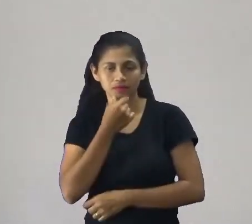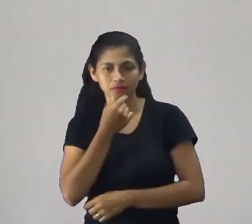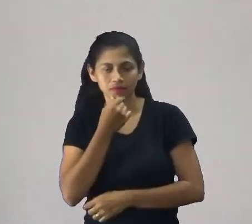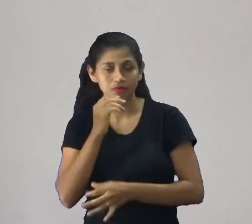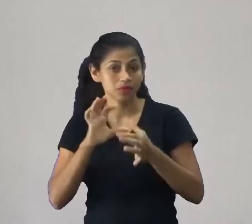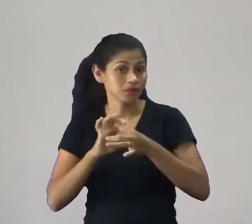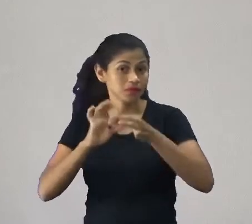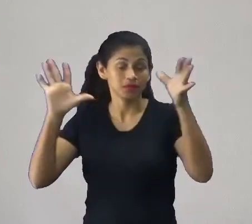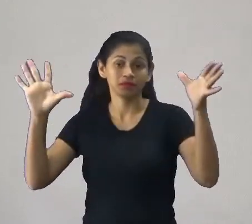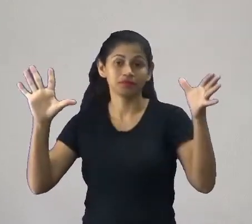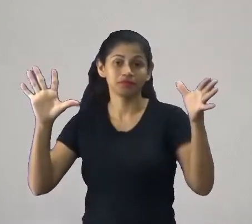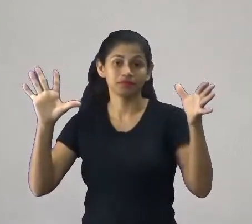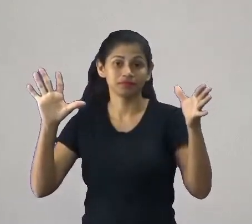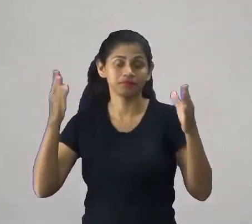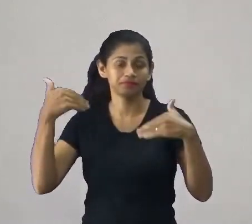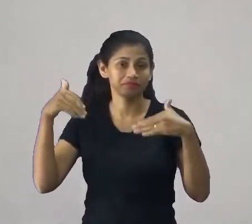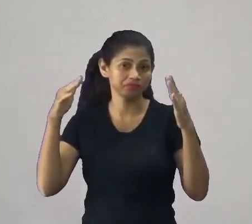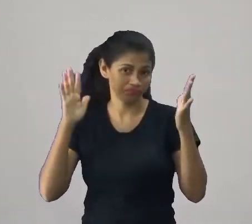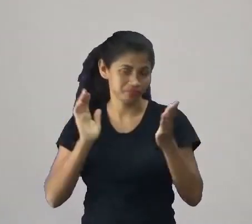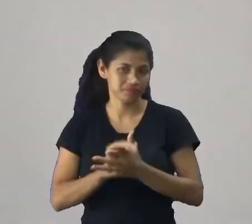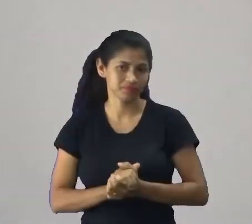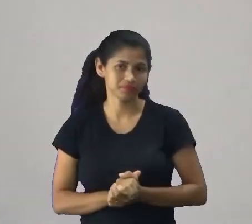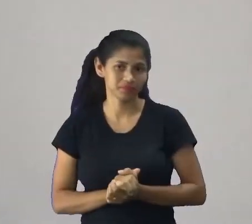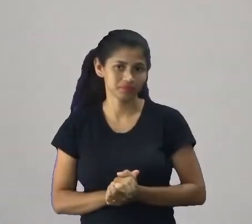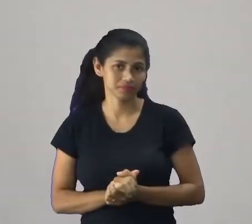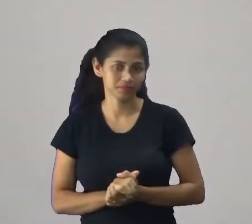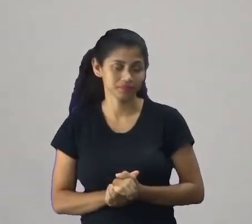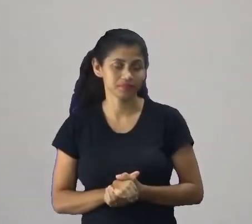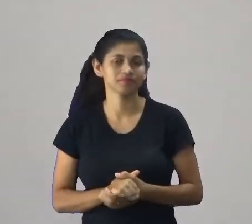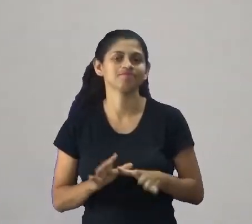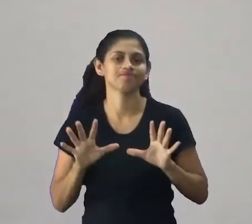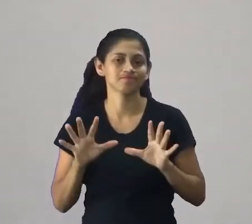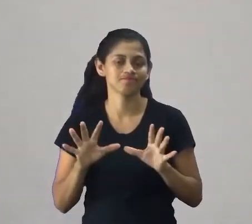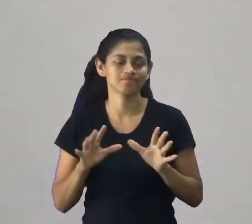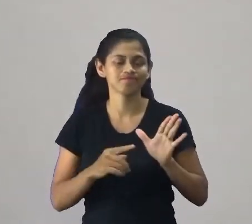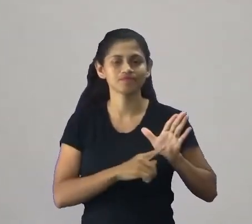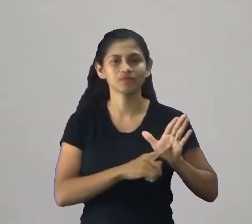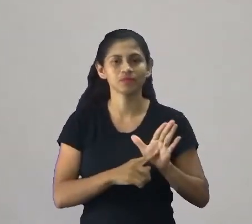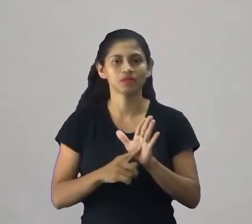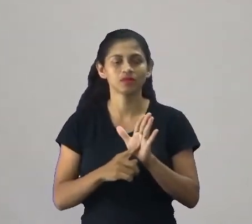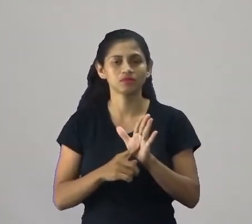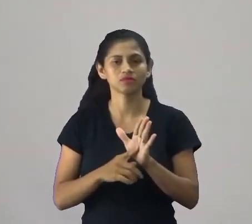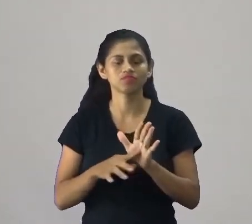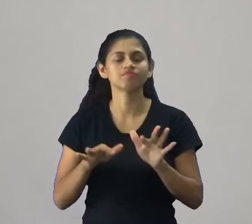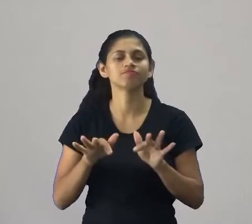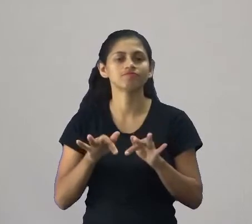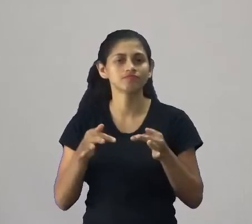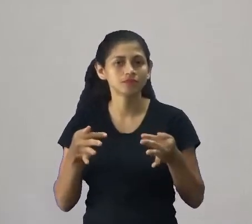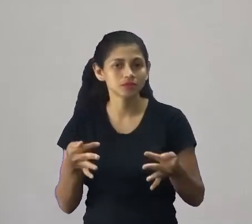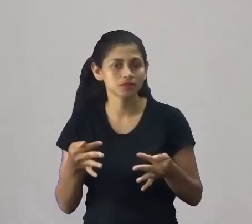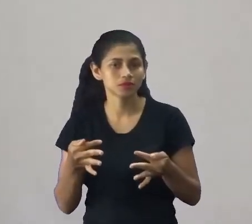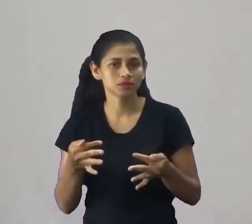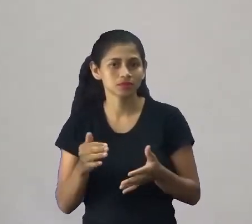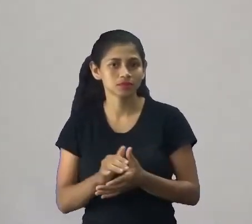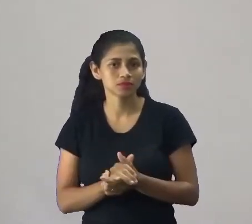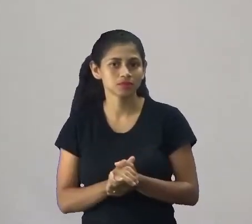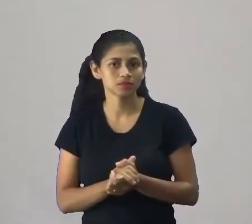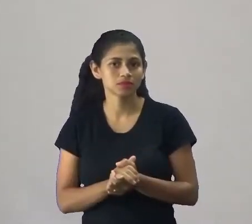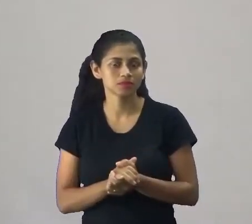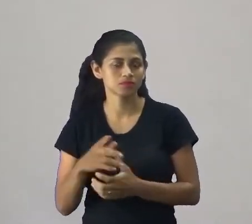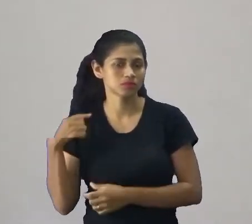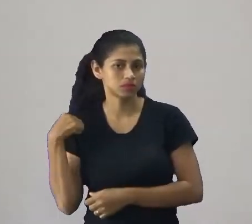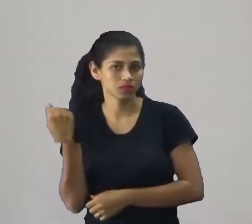Aí, ó, vai, descai. Então, vejo que isso é uma representação simbólica do que é desenvolvido na